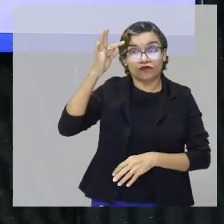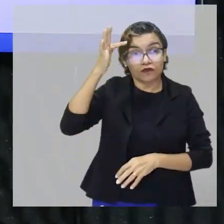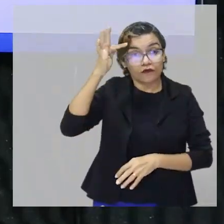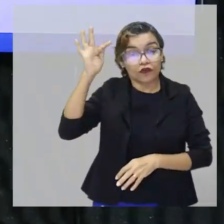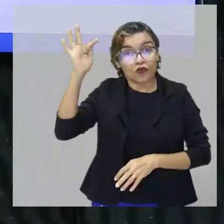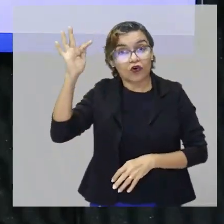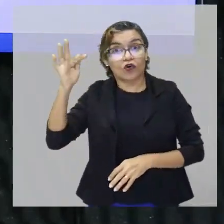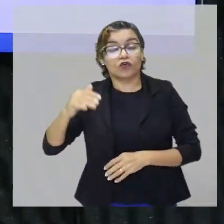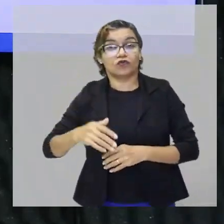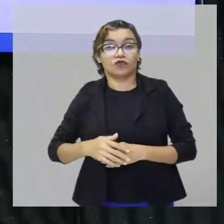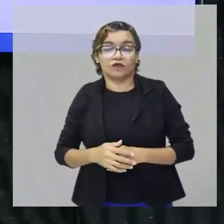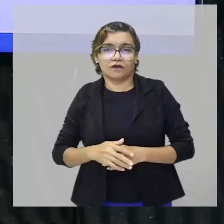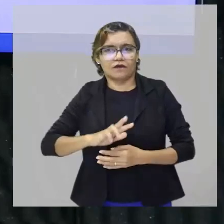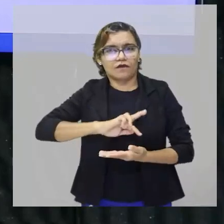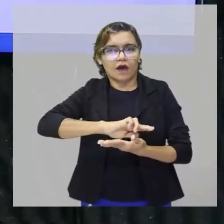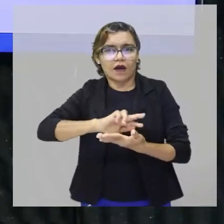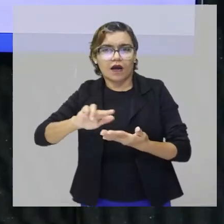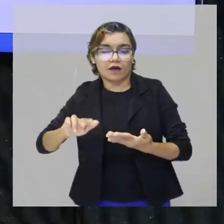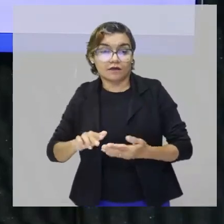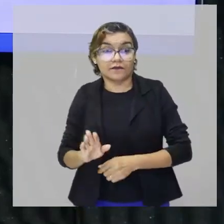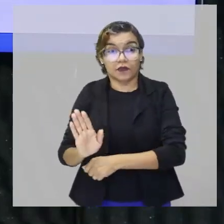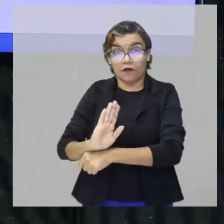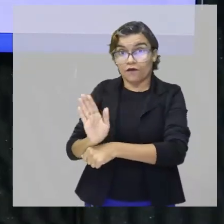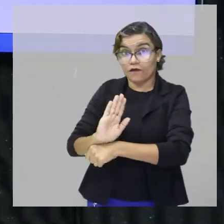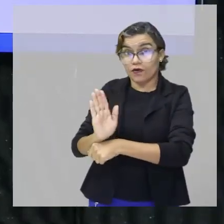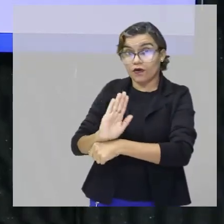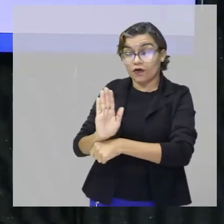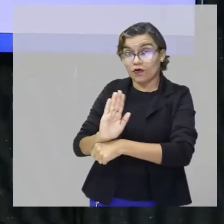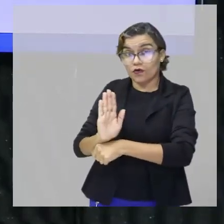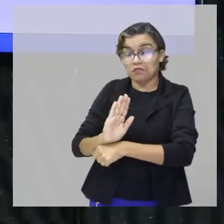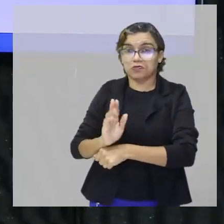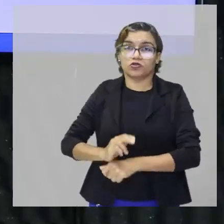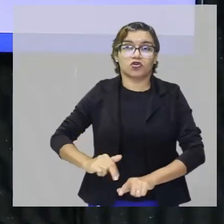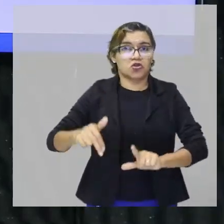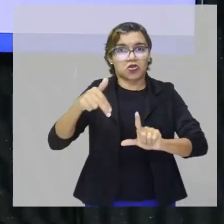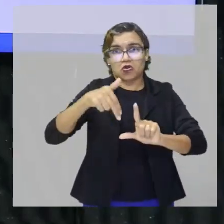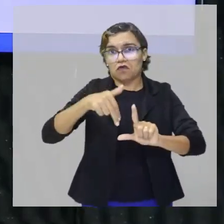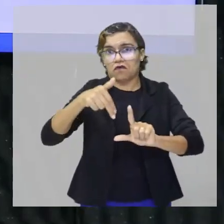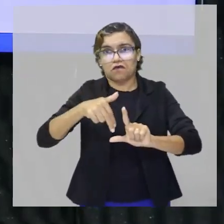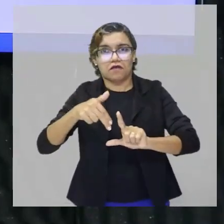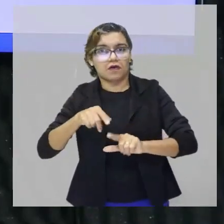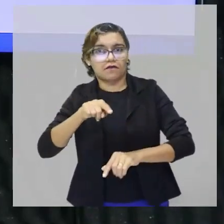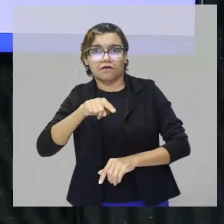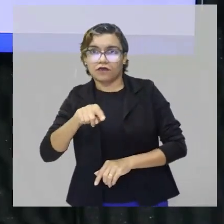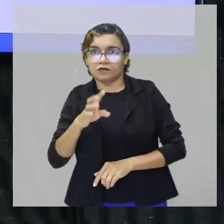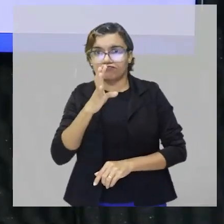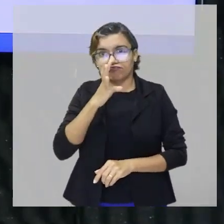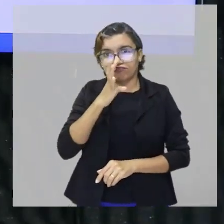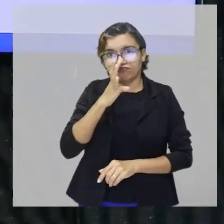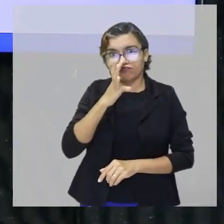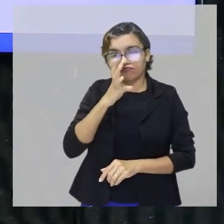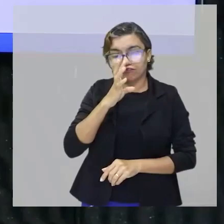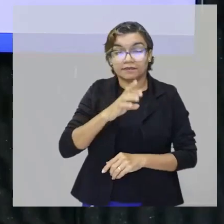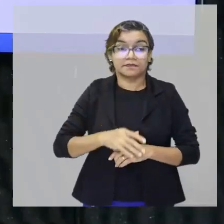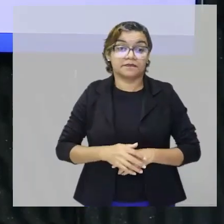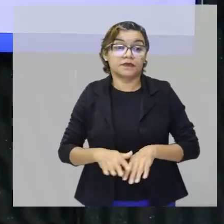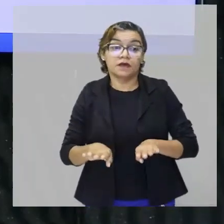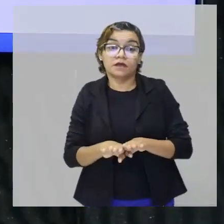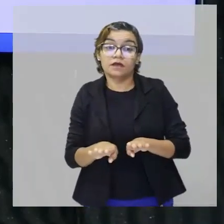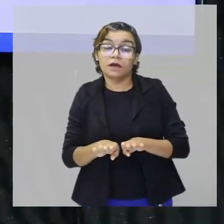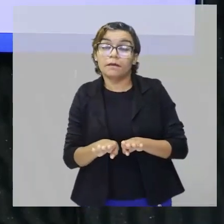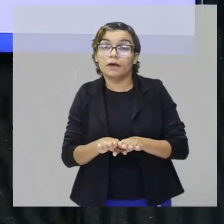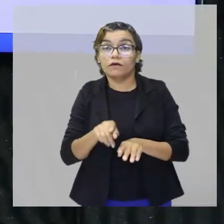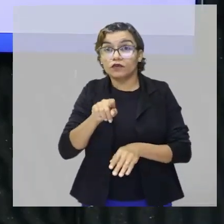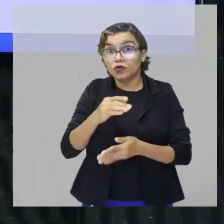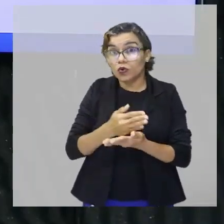autores famosos, né, filmes, séries que você acompanha, que você assiste. Você pode começar